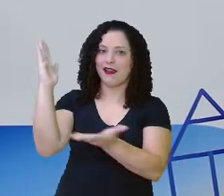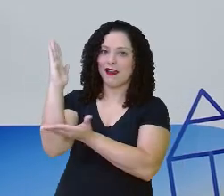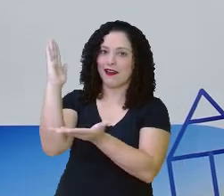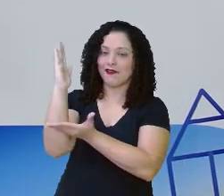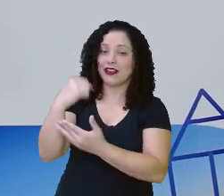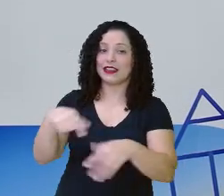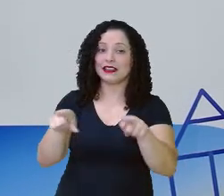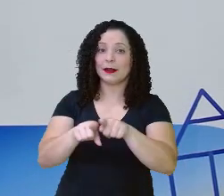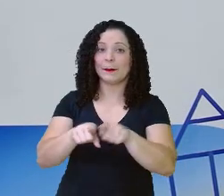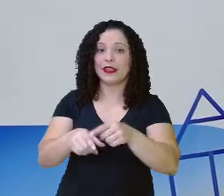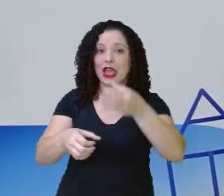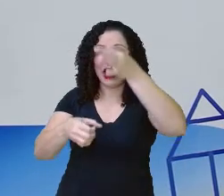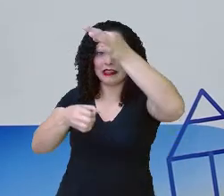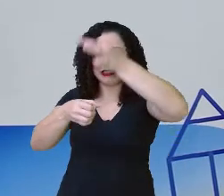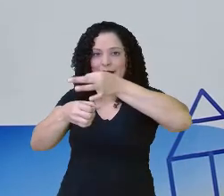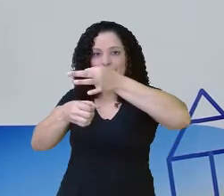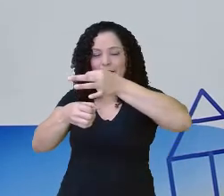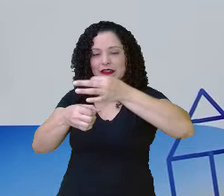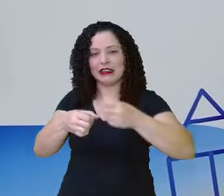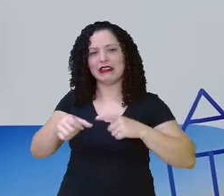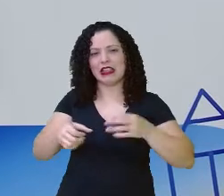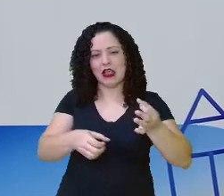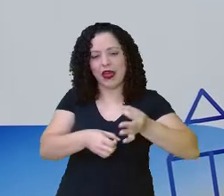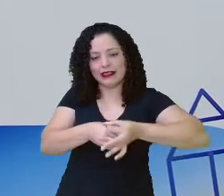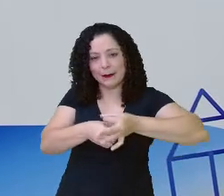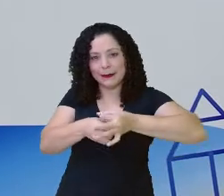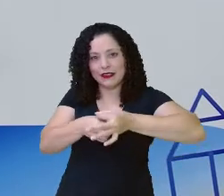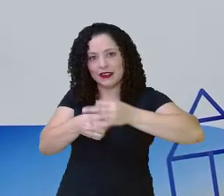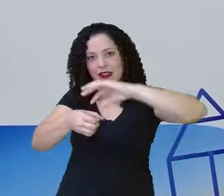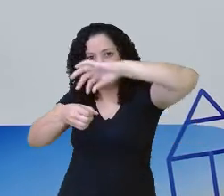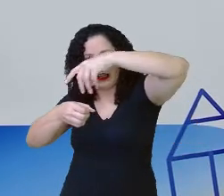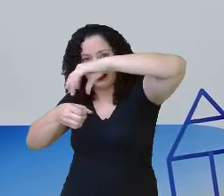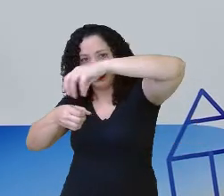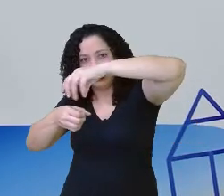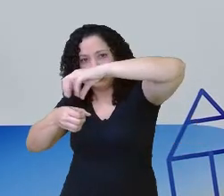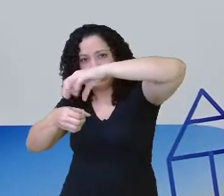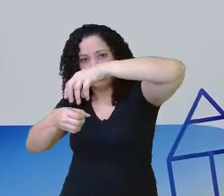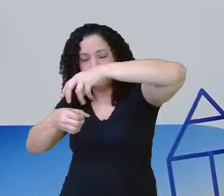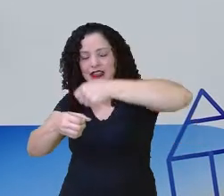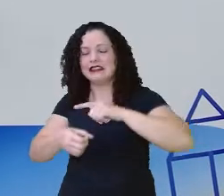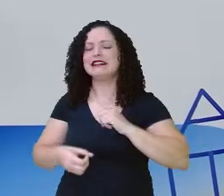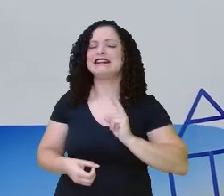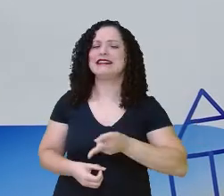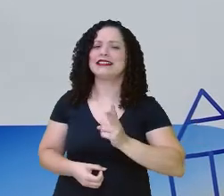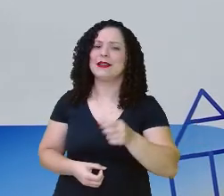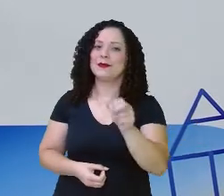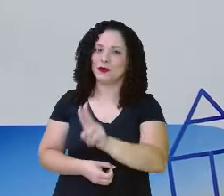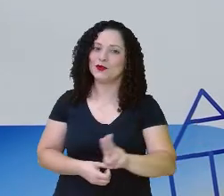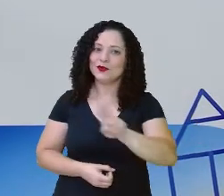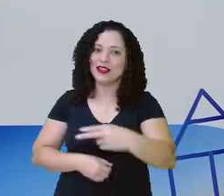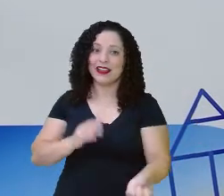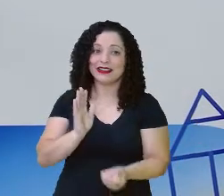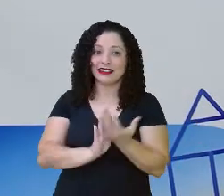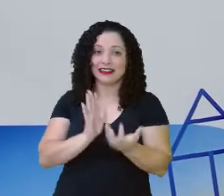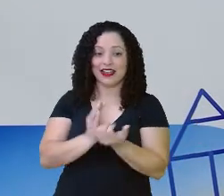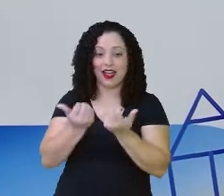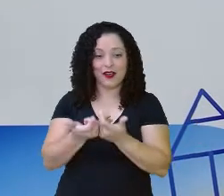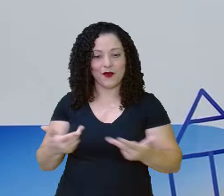com as tampas, né? Várias tampinhas. Eu tenho uma sacola cheia de tampinhas dessa aqui, porque eu sempre gosto de utilizar para construir alguma